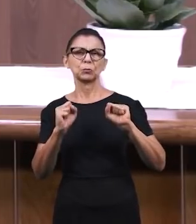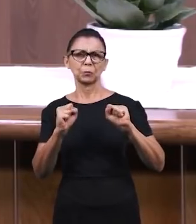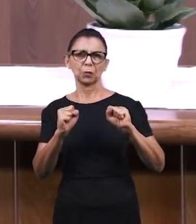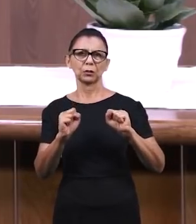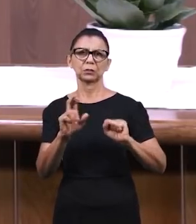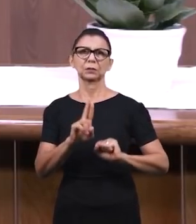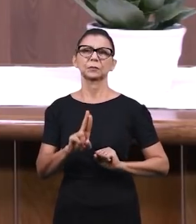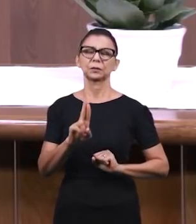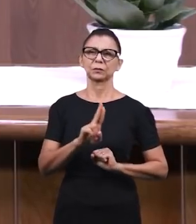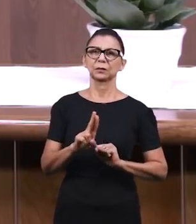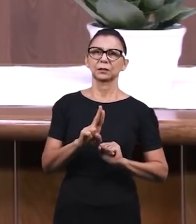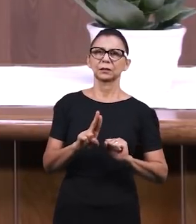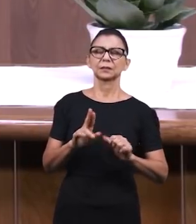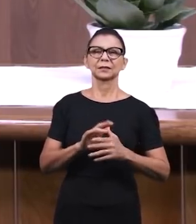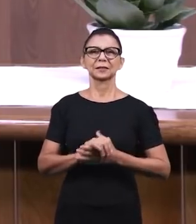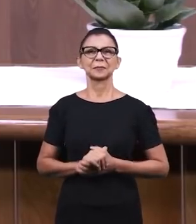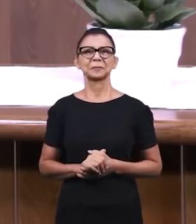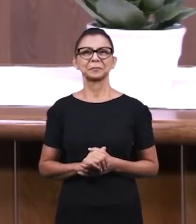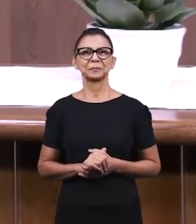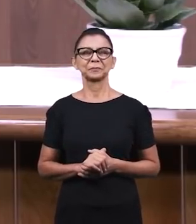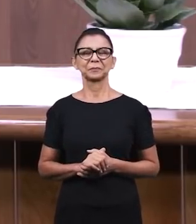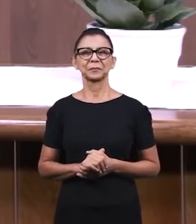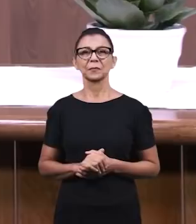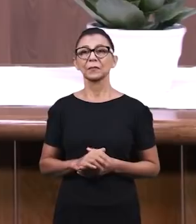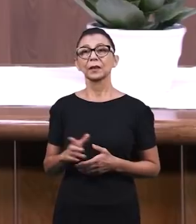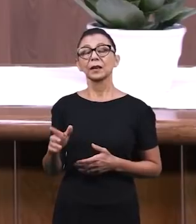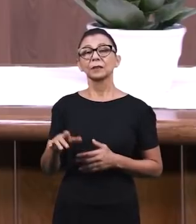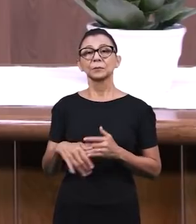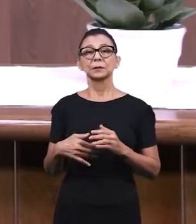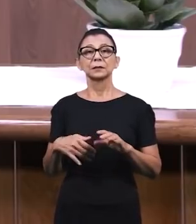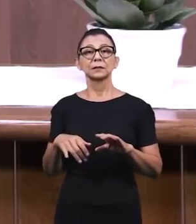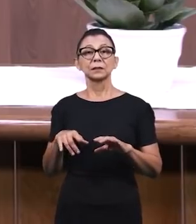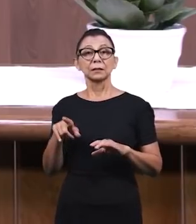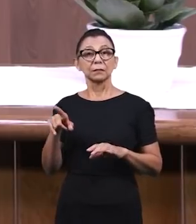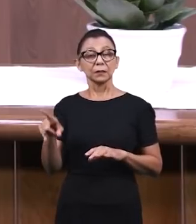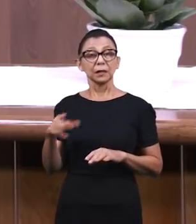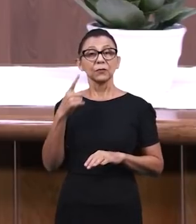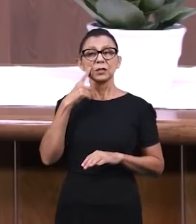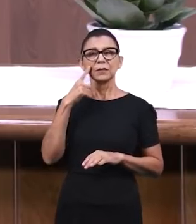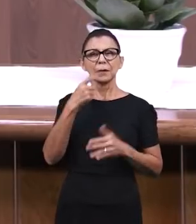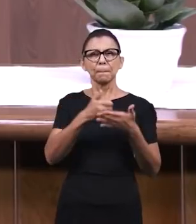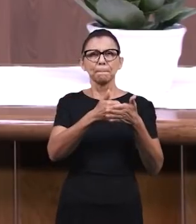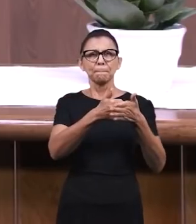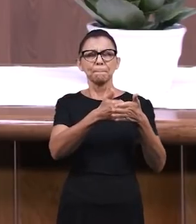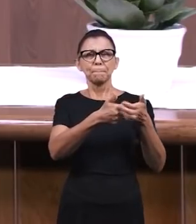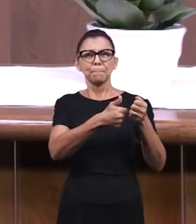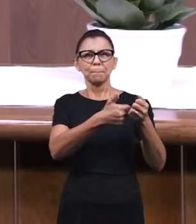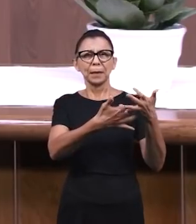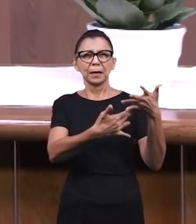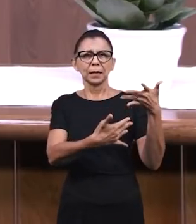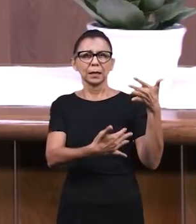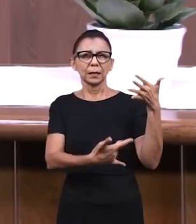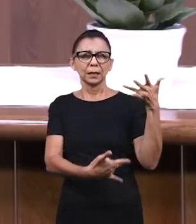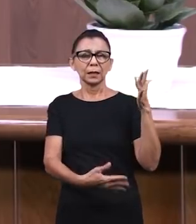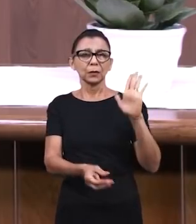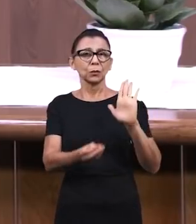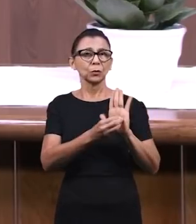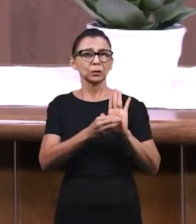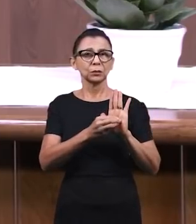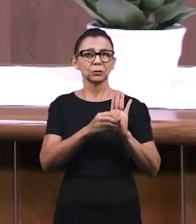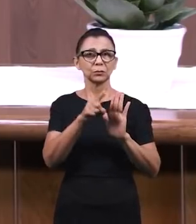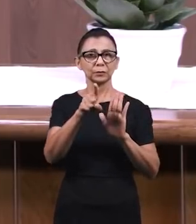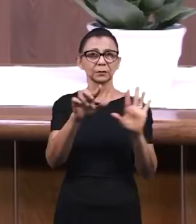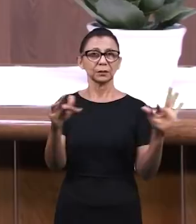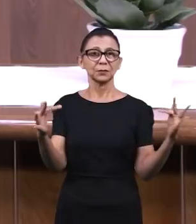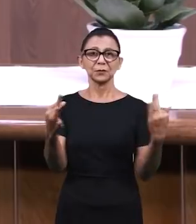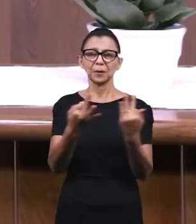você também pode usar esse recurso para ser redirecionado para esse canal. Lá você terá uma quantidade incontável de conteúdos para você